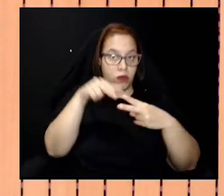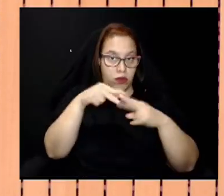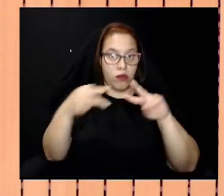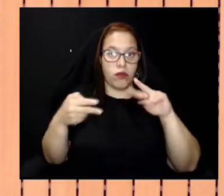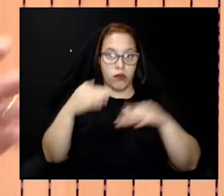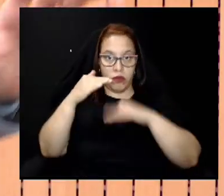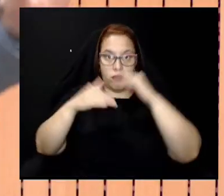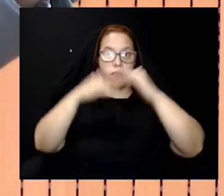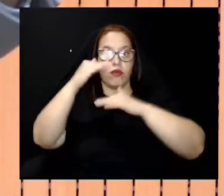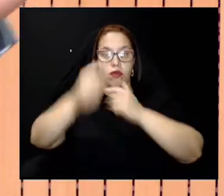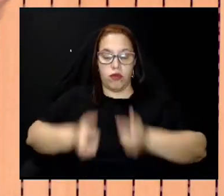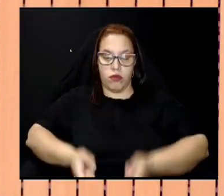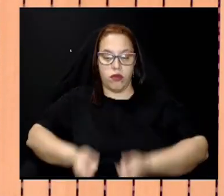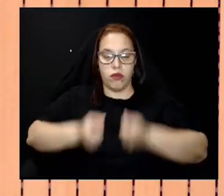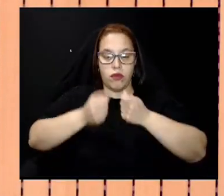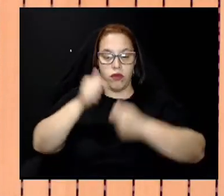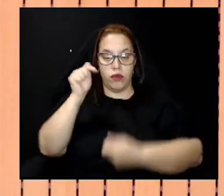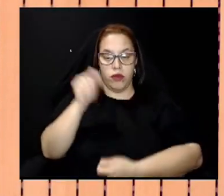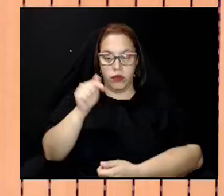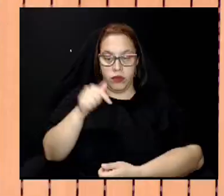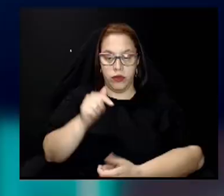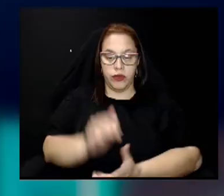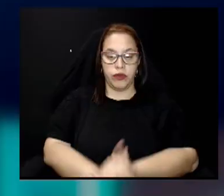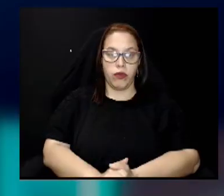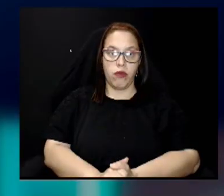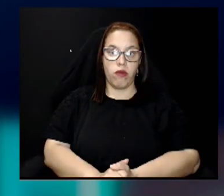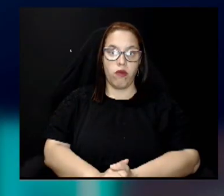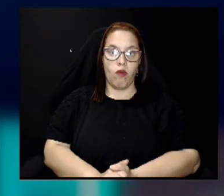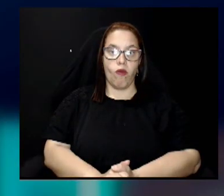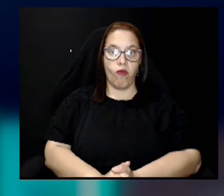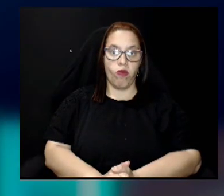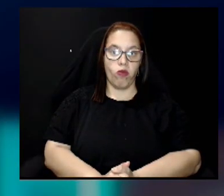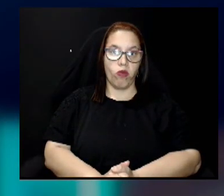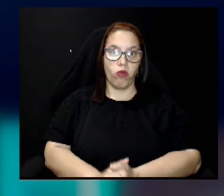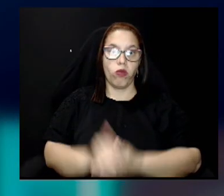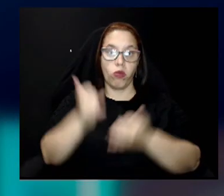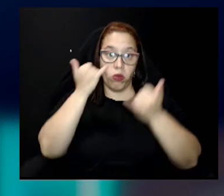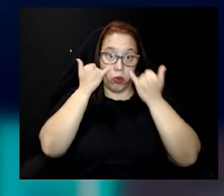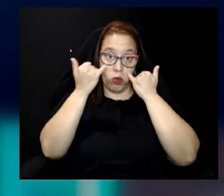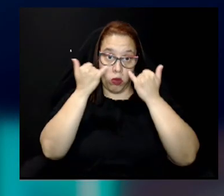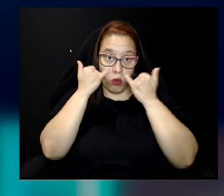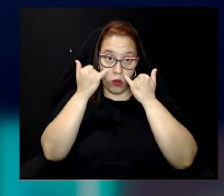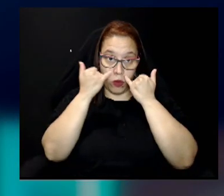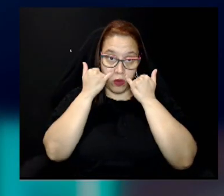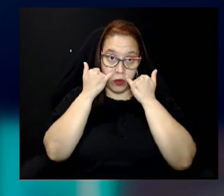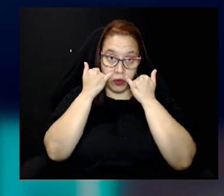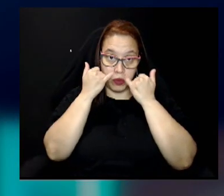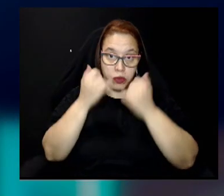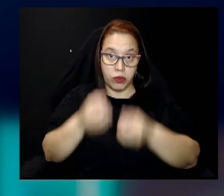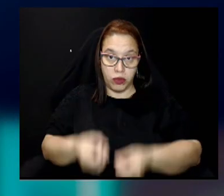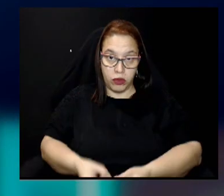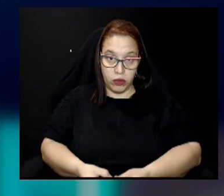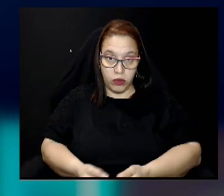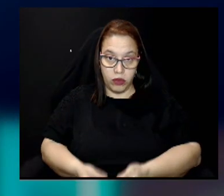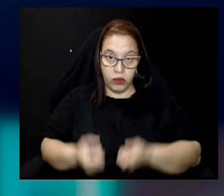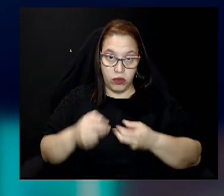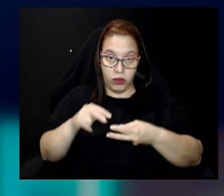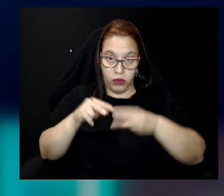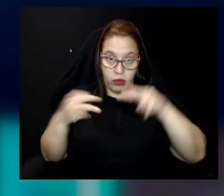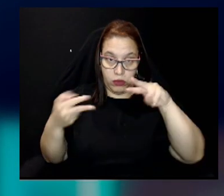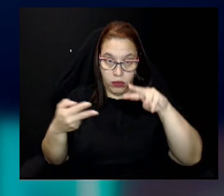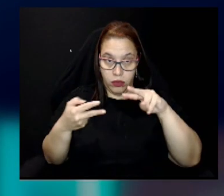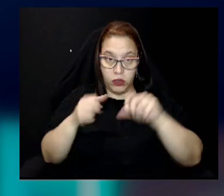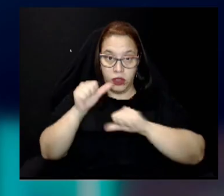câncer. Então, aqui, a gente traz uma informação, né, de que o câncer de ovário, de fato, se relaciona com essas mutações